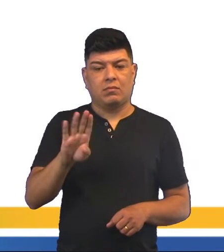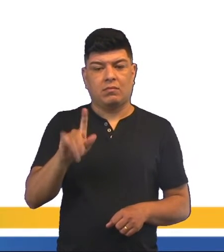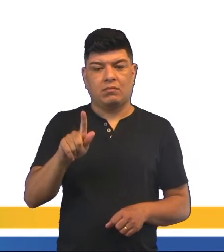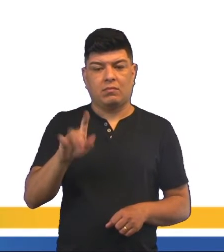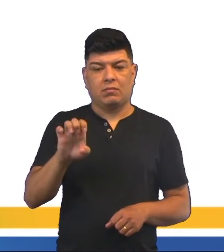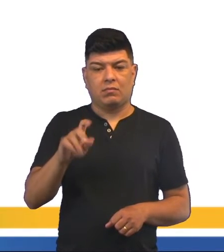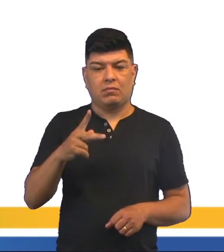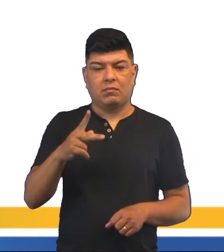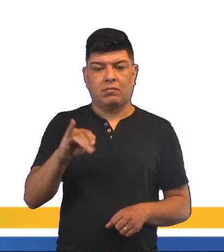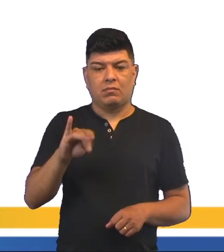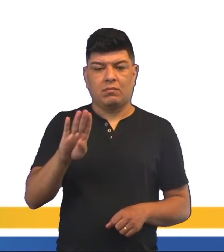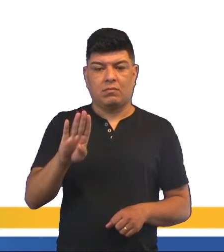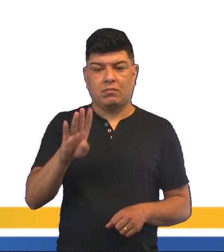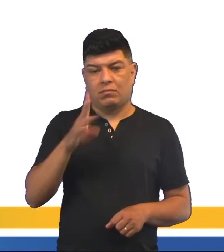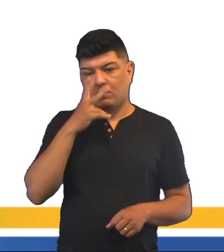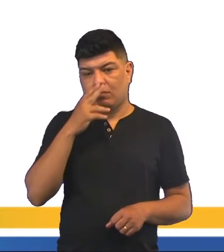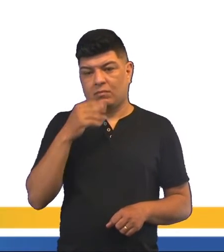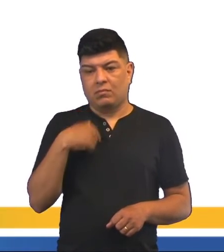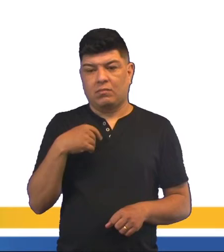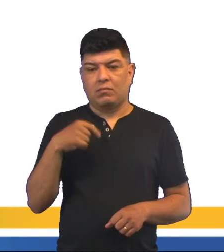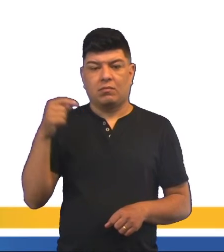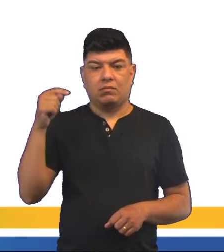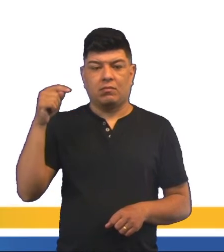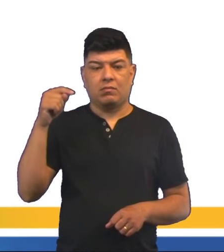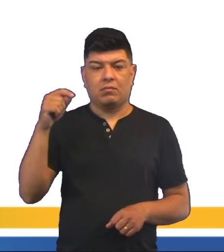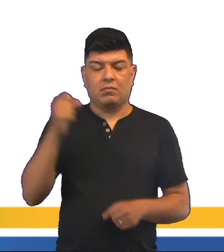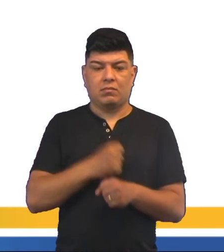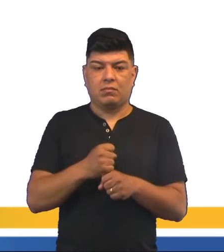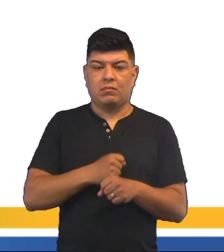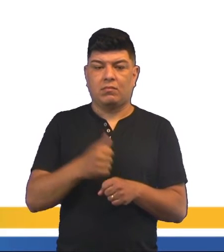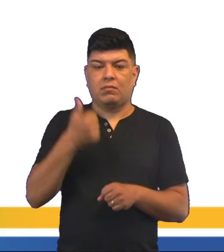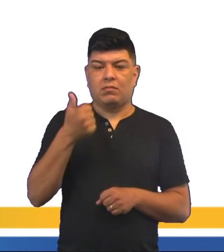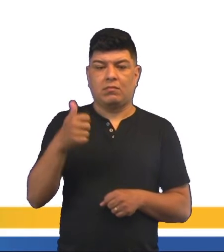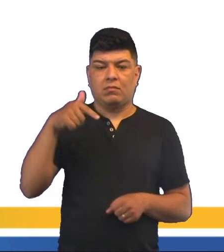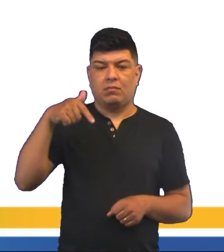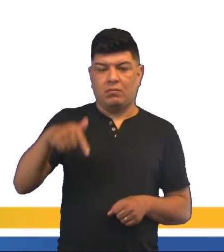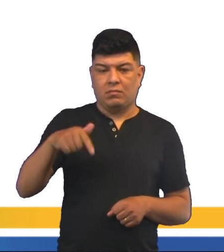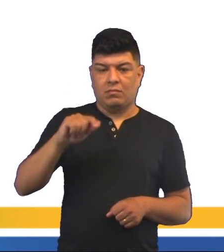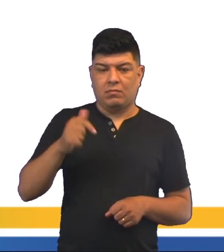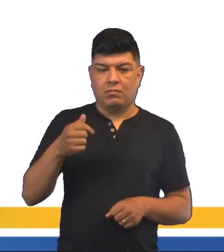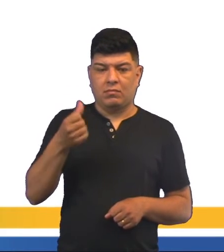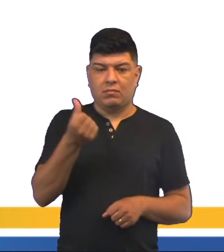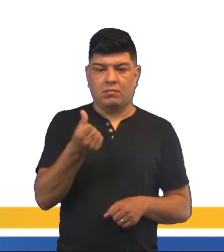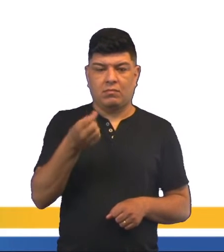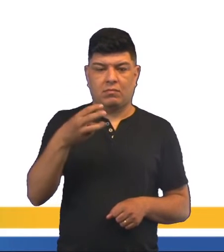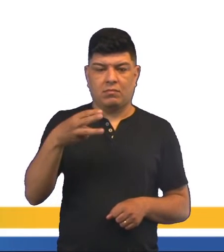IBGE. O PIB, né, per capita, né, para o mesmo ano foi de